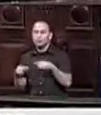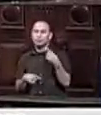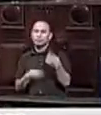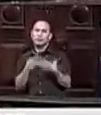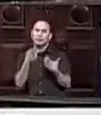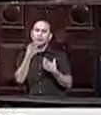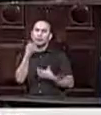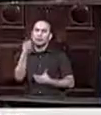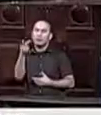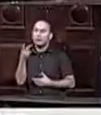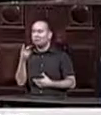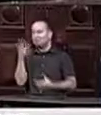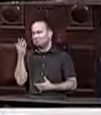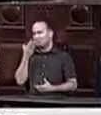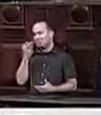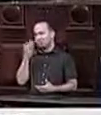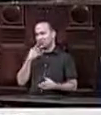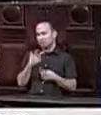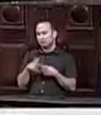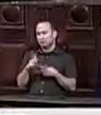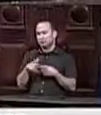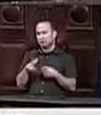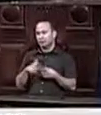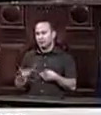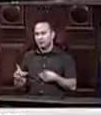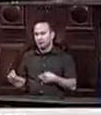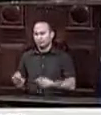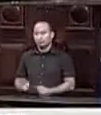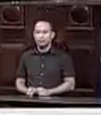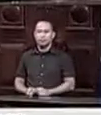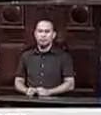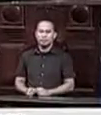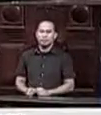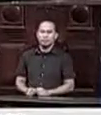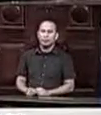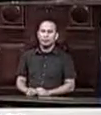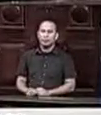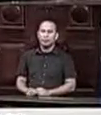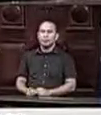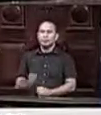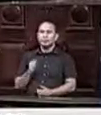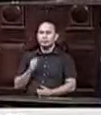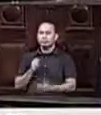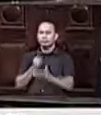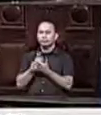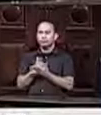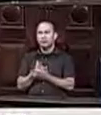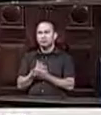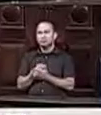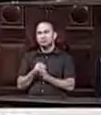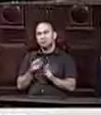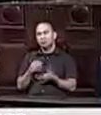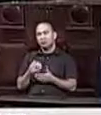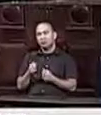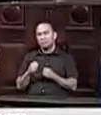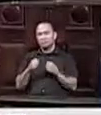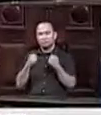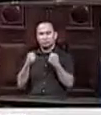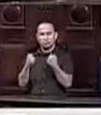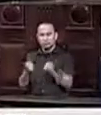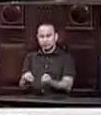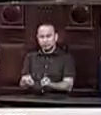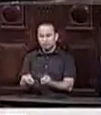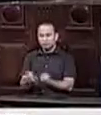que não vejo problema nenhum na taxação dos gastos, seja do Poder Legislativo, ou do